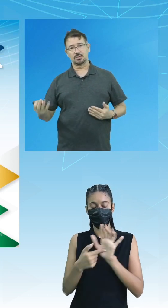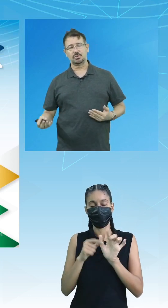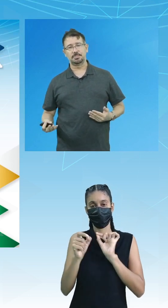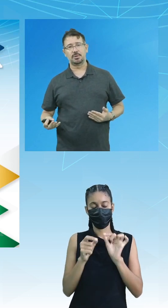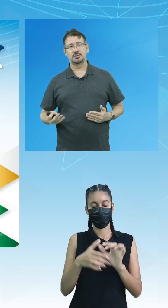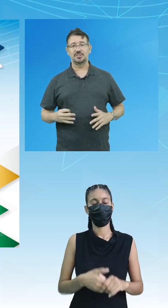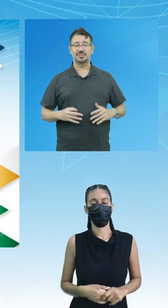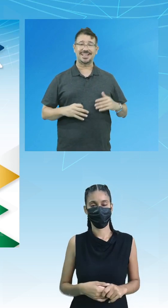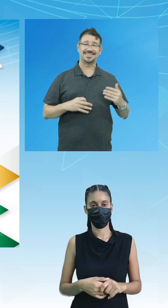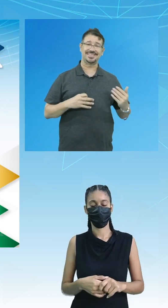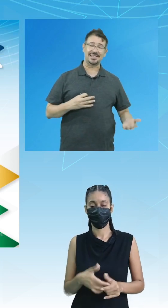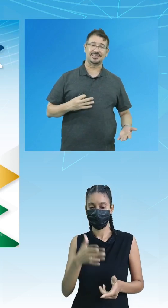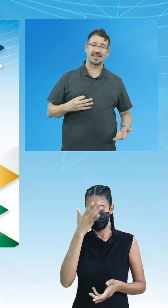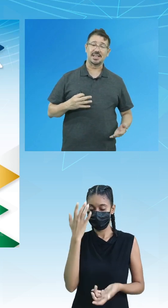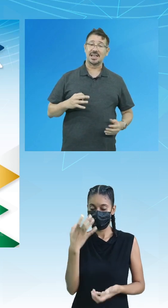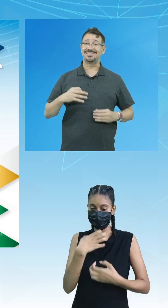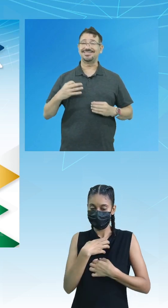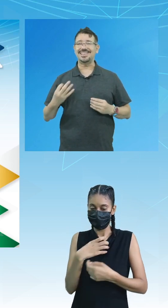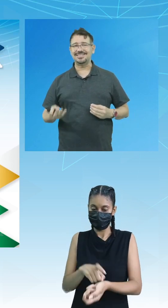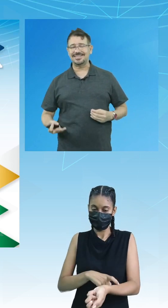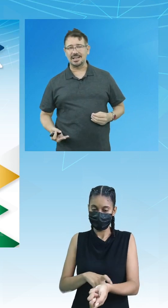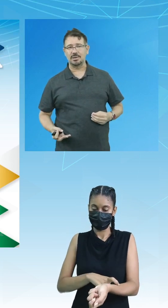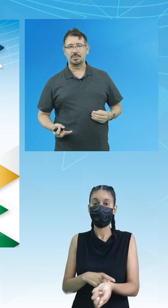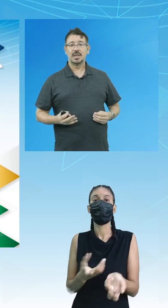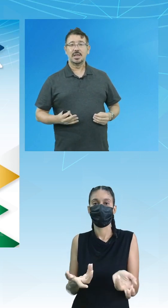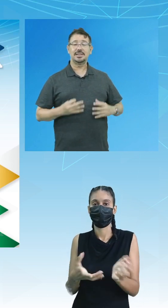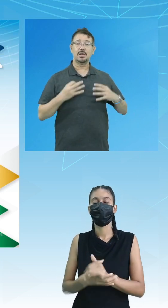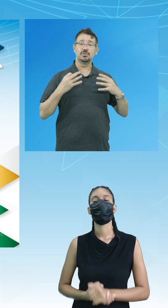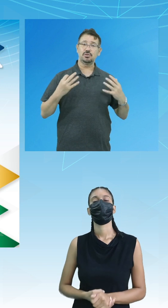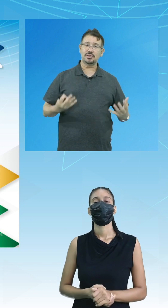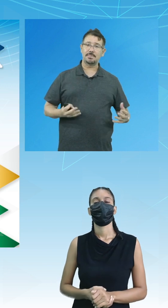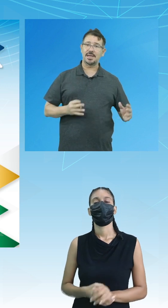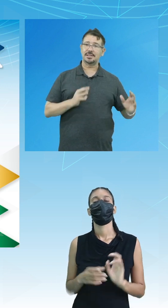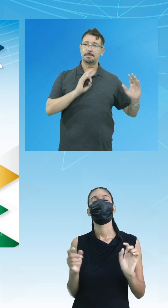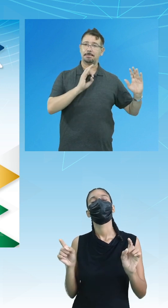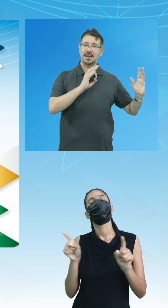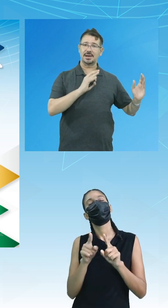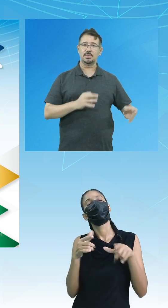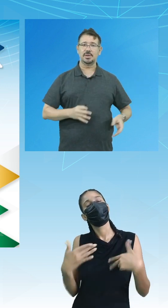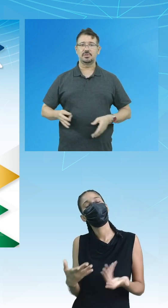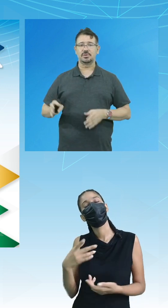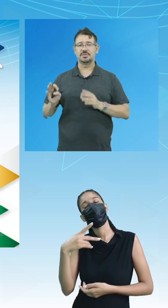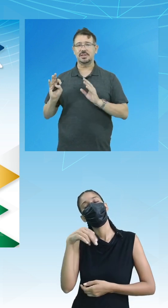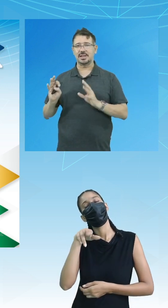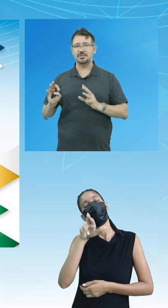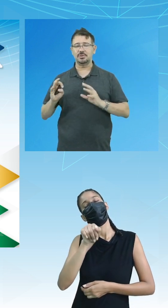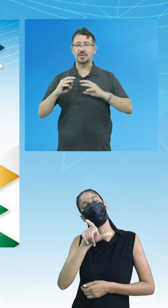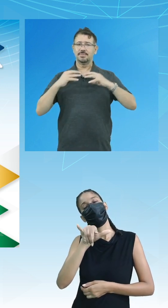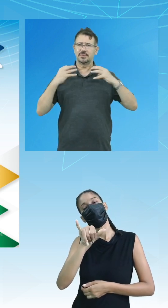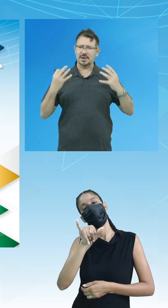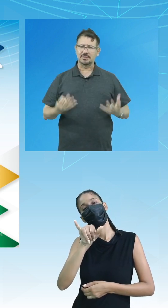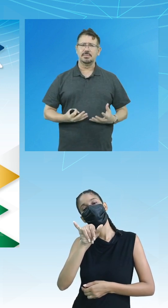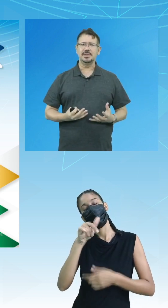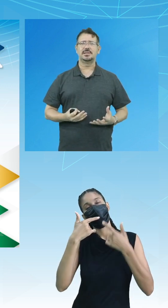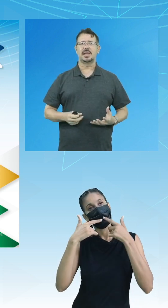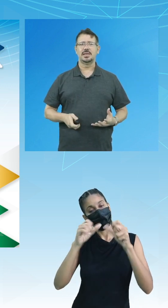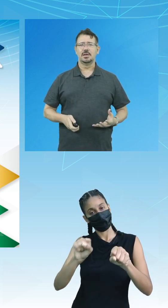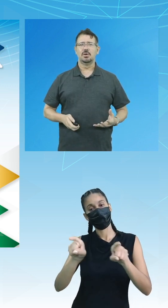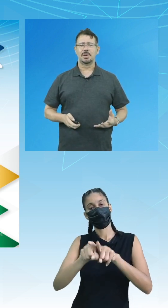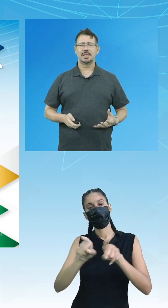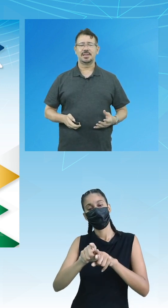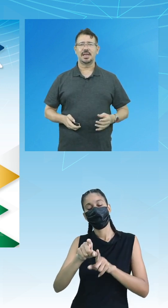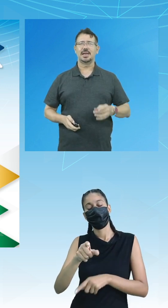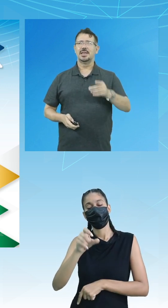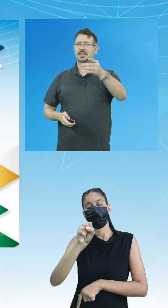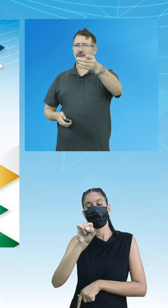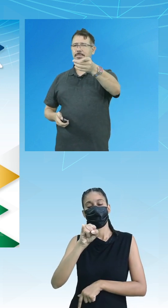entre outros pontos, que está tensa, a tensão. Então, justamente, paralinguísticos e cinésicos transmitem